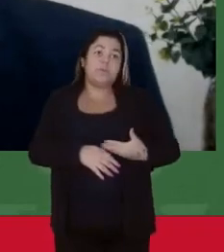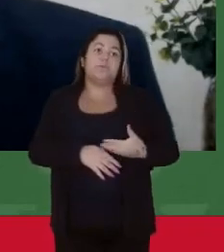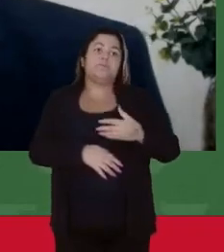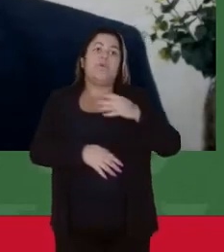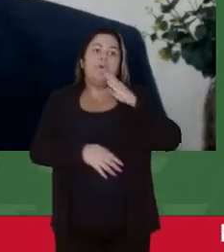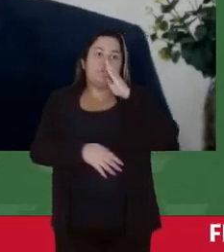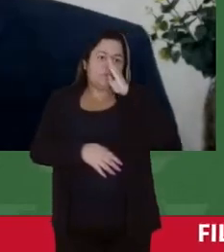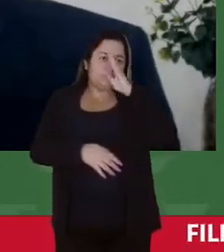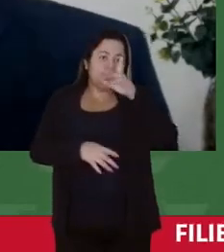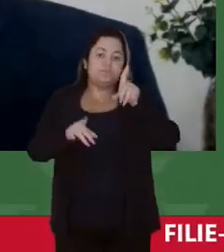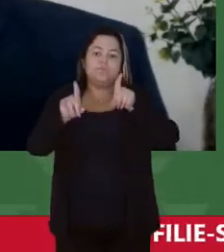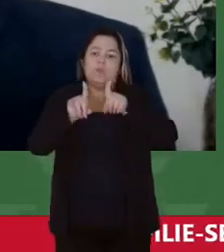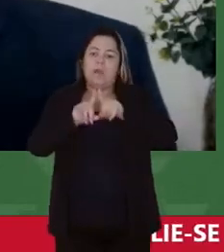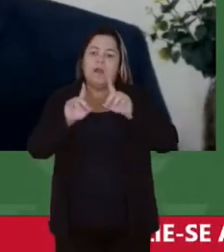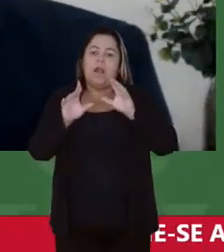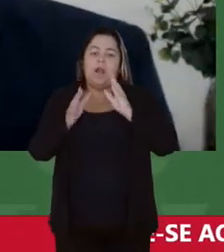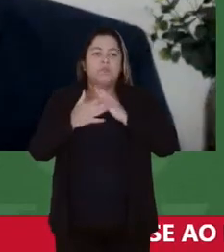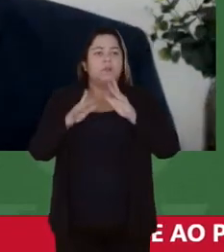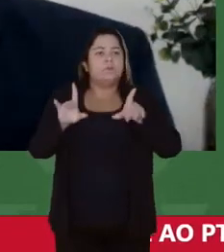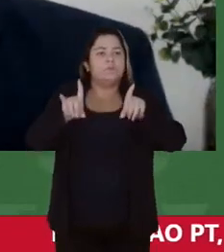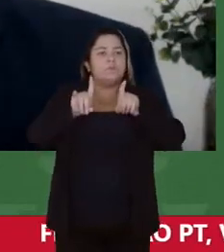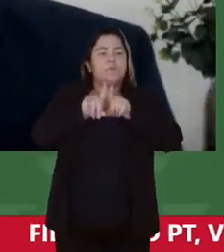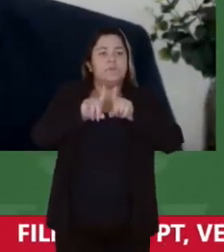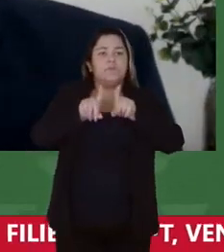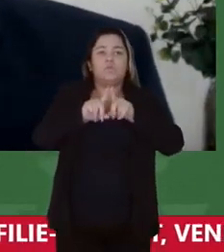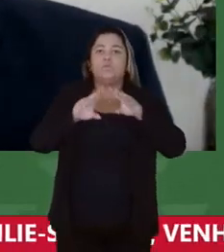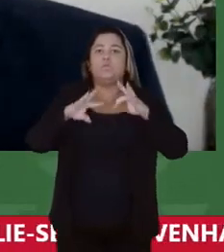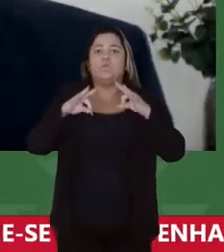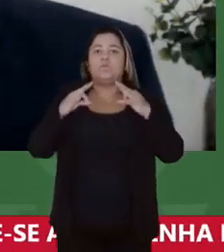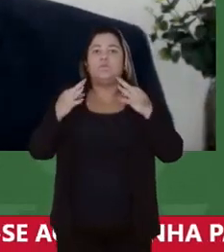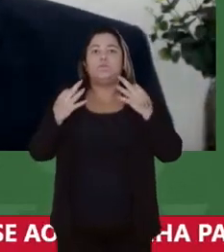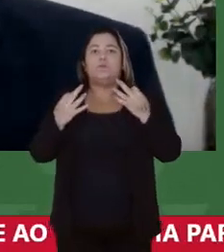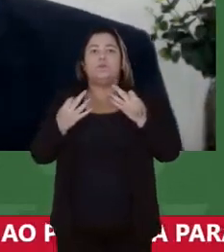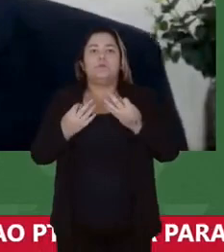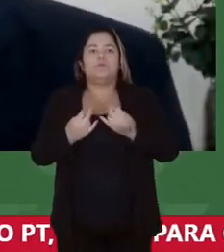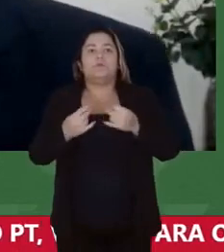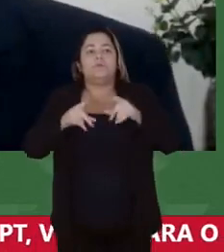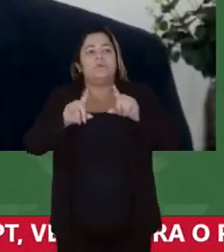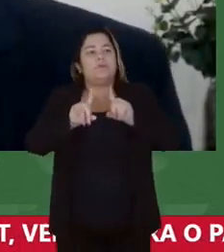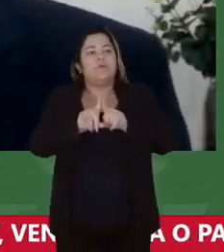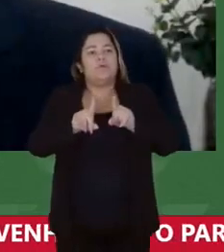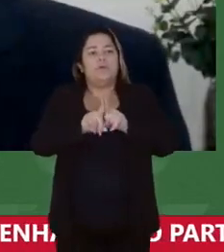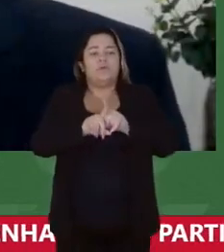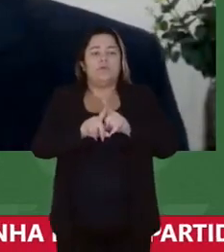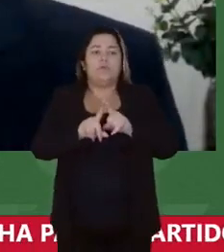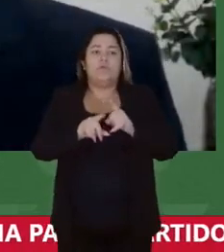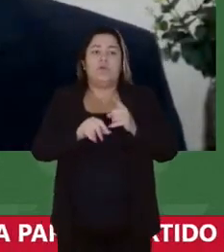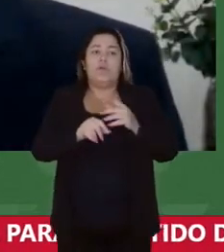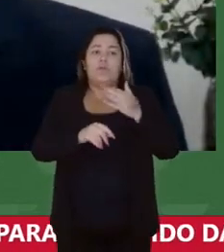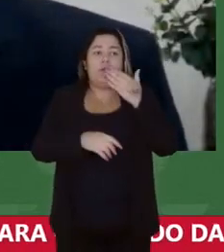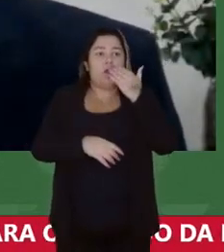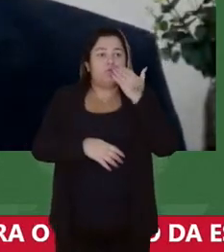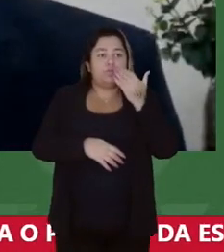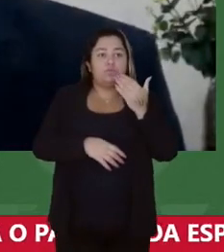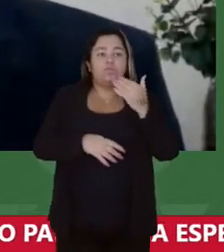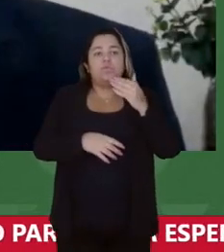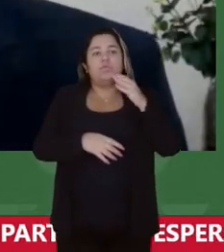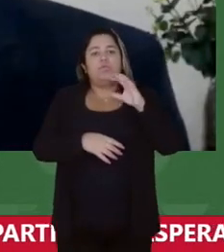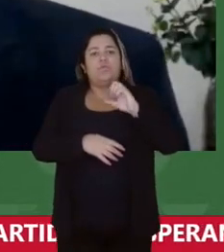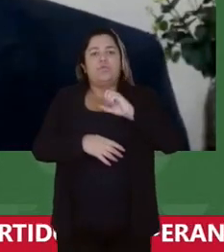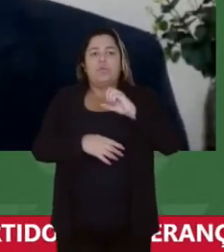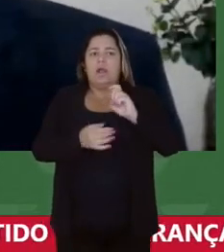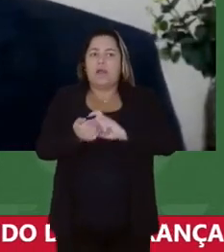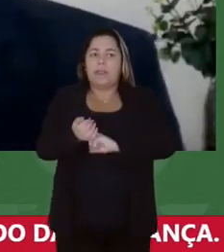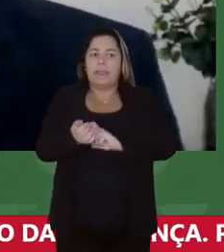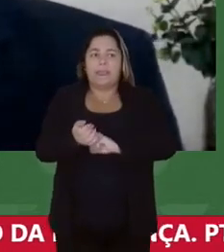destruir, busca a todo momento, ao invés de criar uma cultura de paz, uma cultura do ódio. Mas nós estamos aqui na